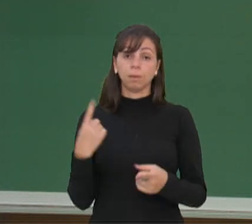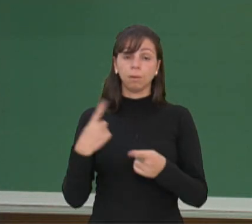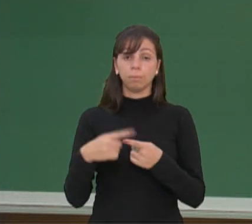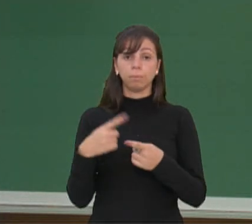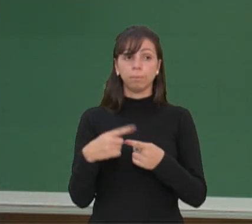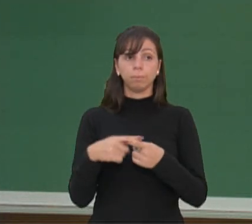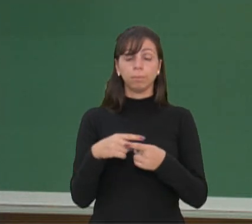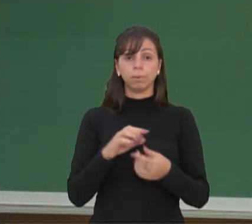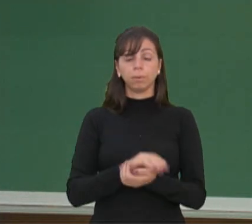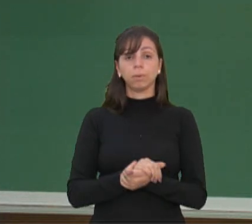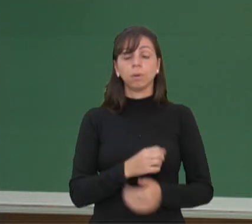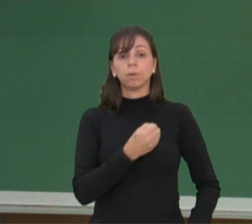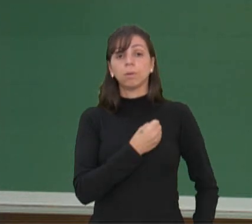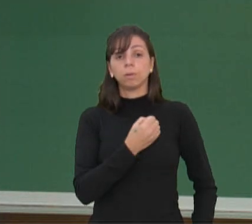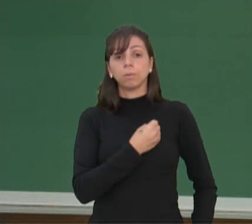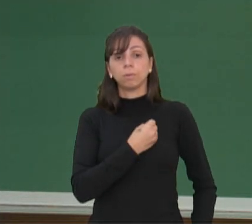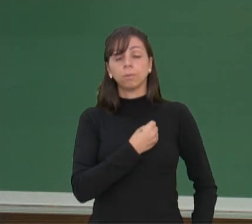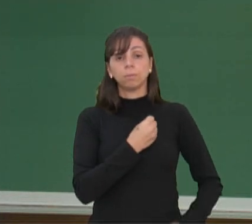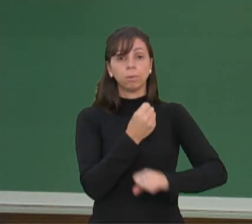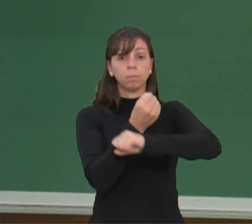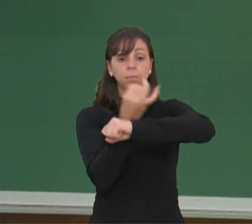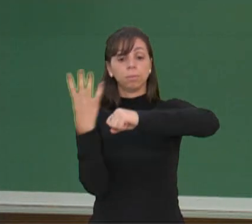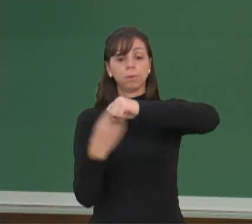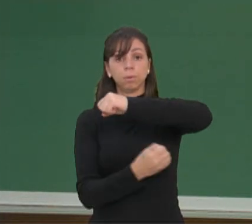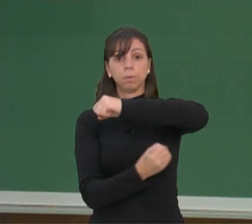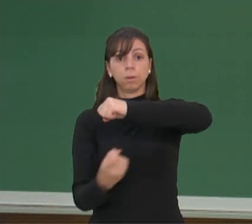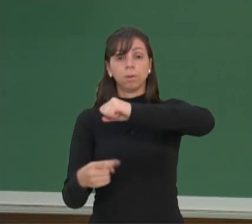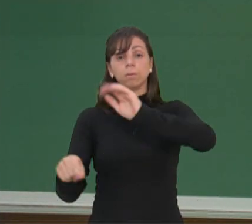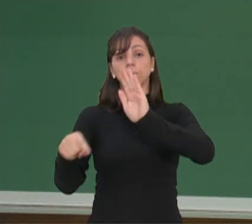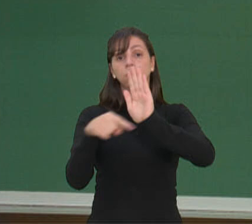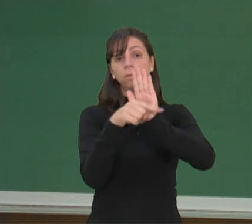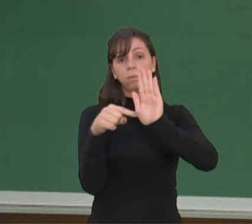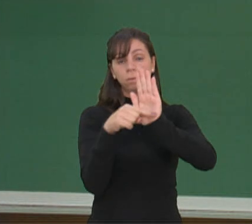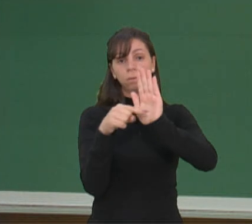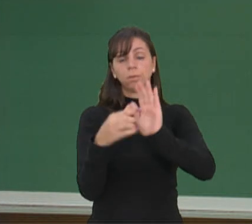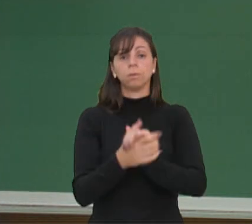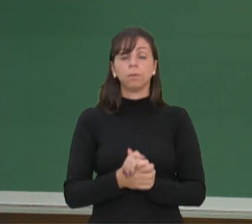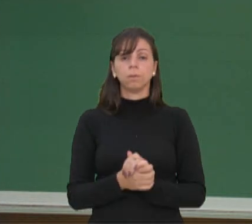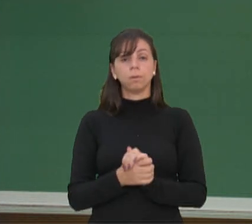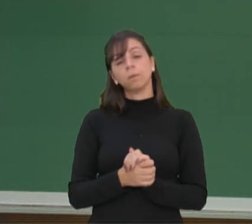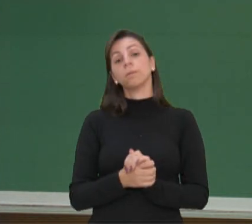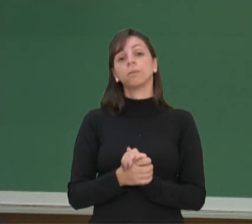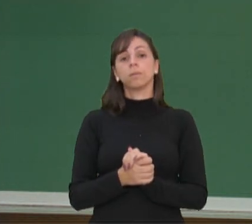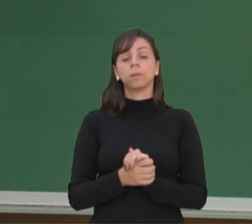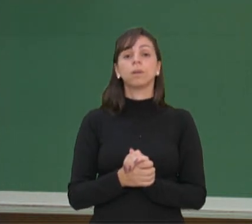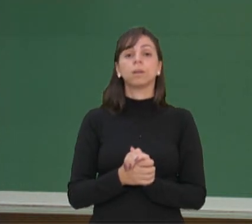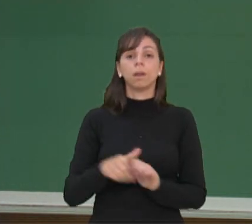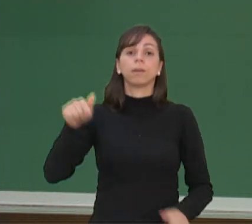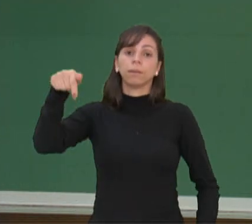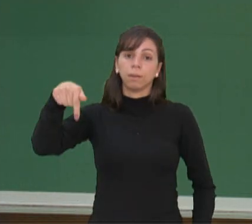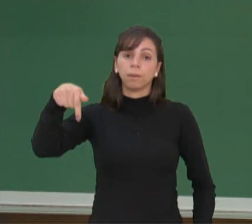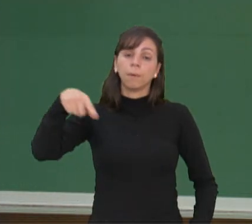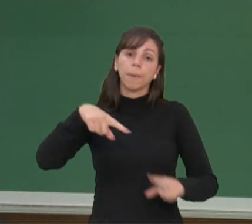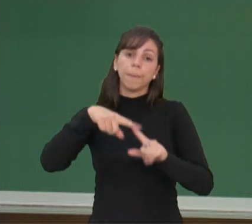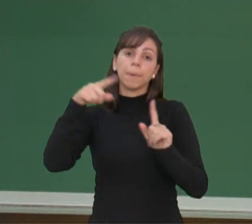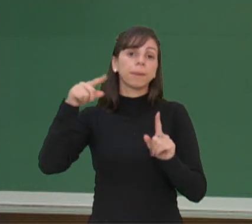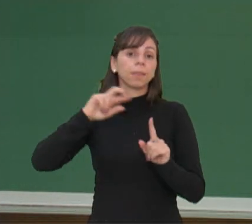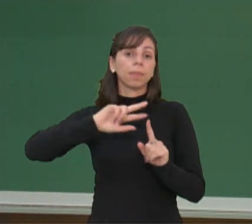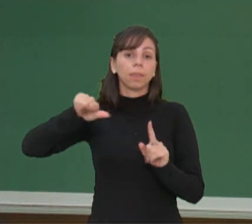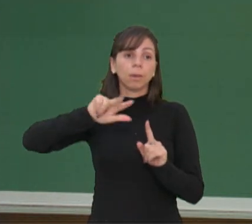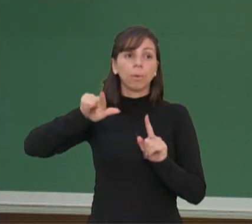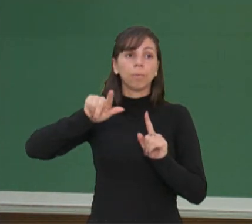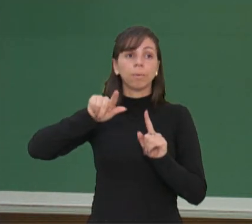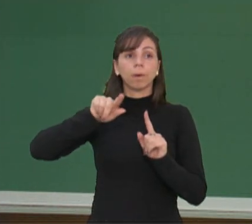um número for uma fração negativa, ele é racional, mas ele não é inteiro. Então, não posso dizer que todo número negativo é